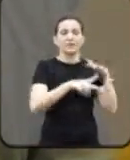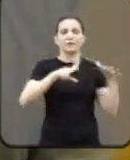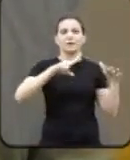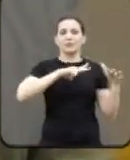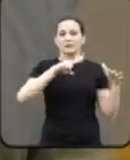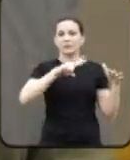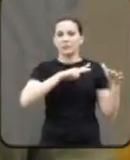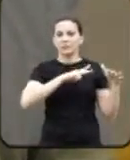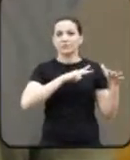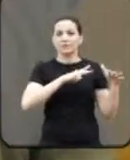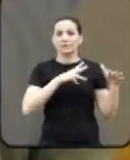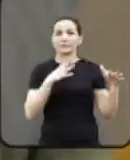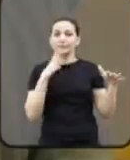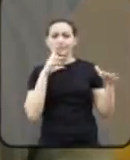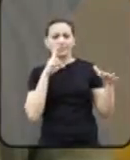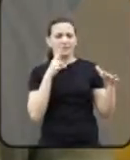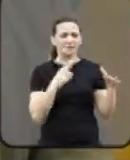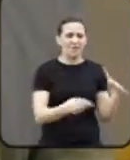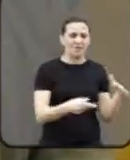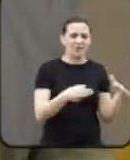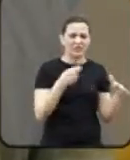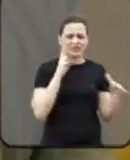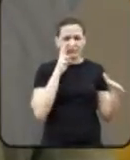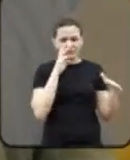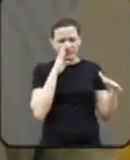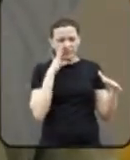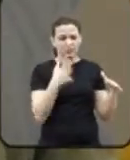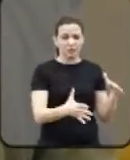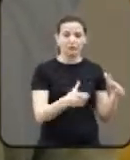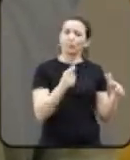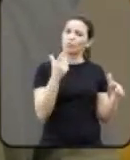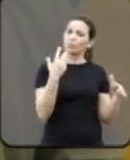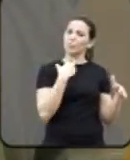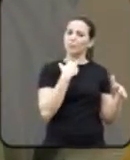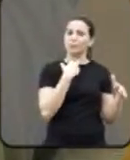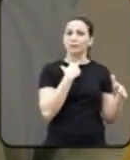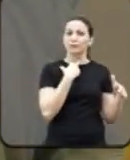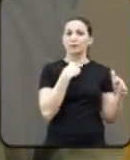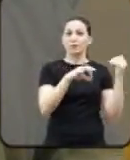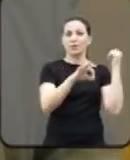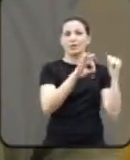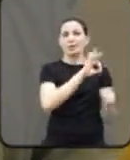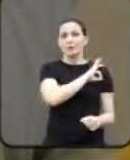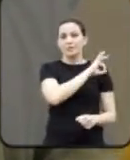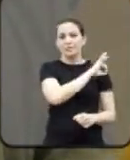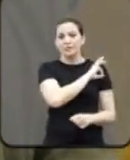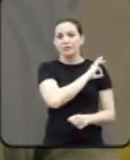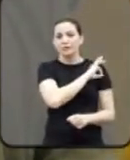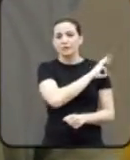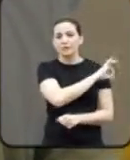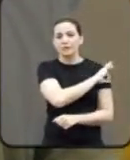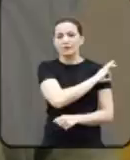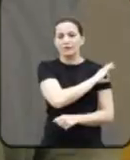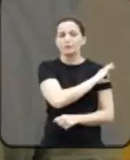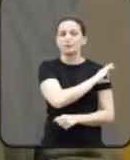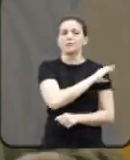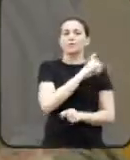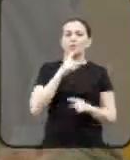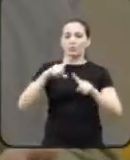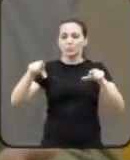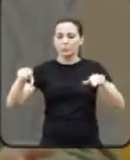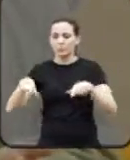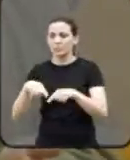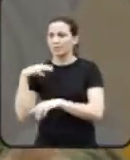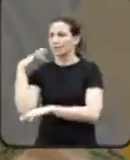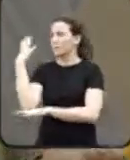construído? Era uma permuta com uma empresa particular. E nós denunciamos aqui que não poderia a prefeitura dispor de